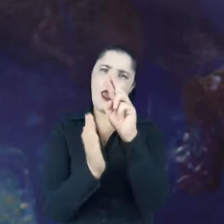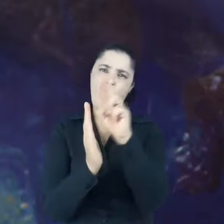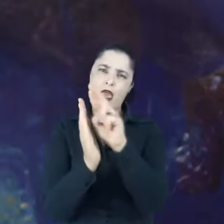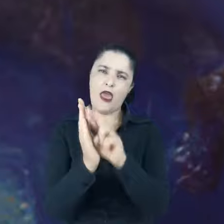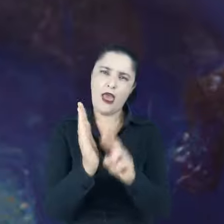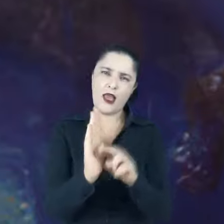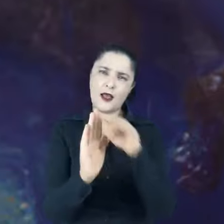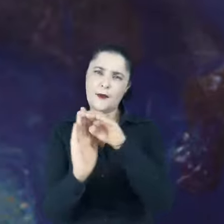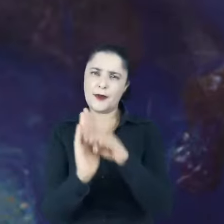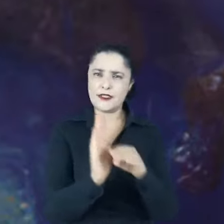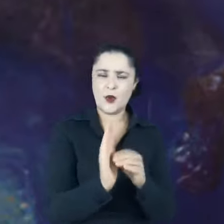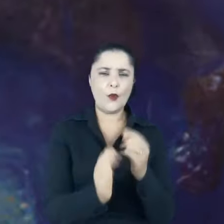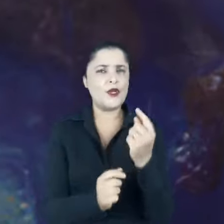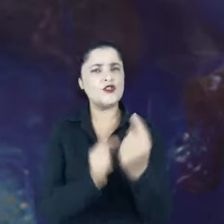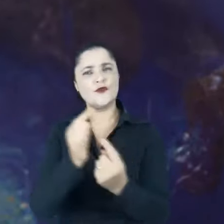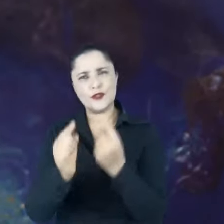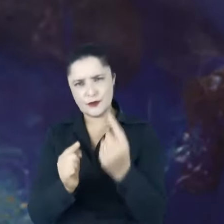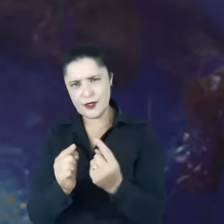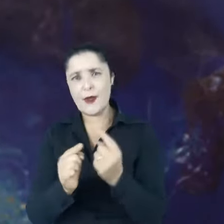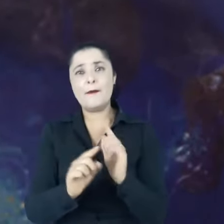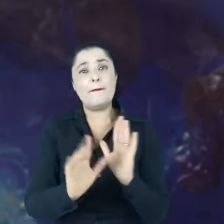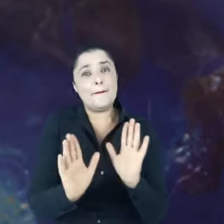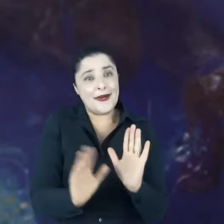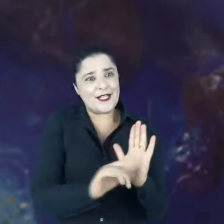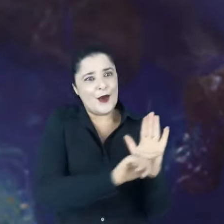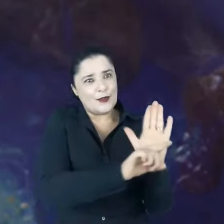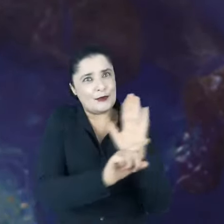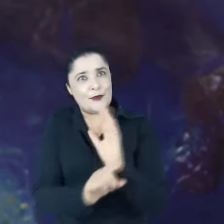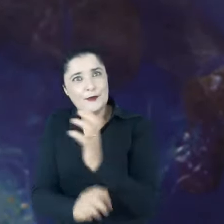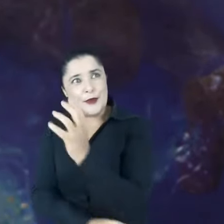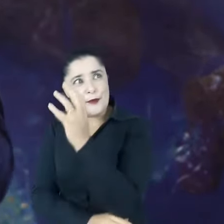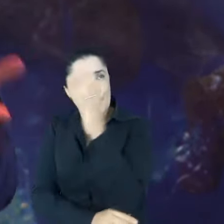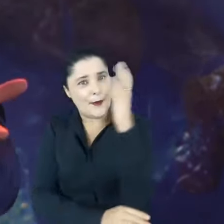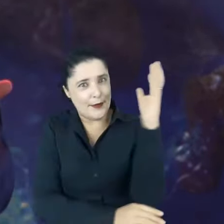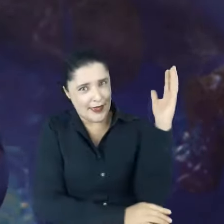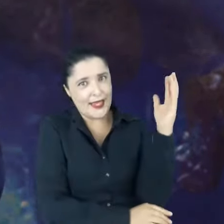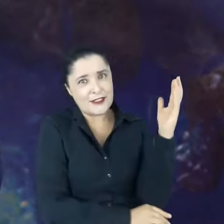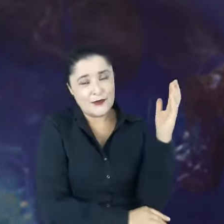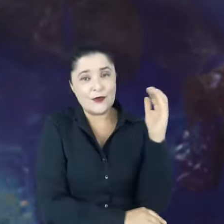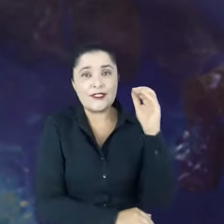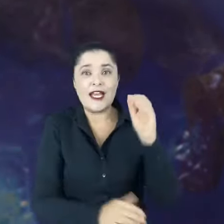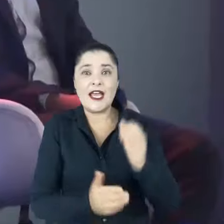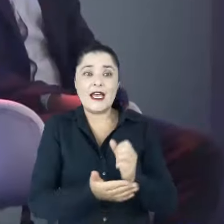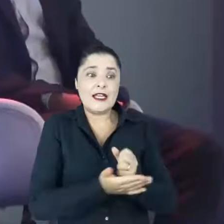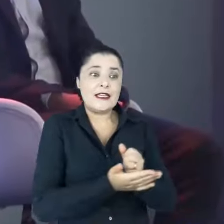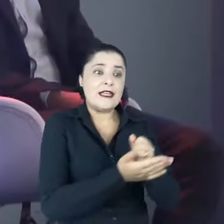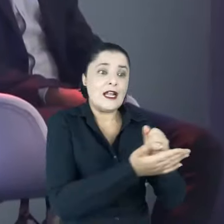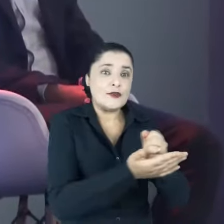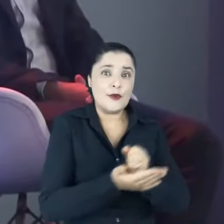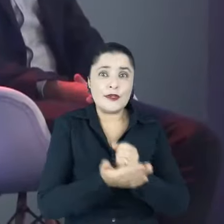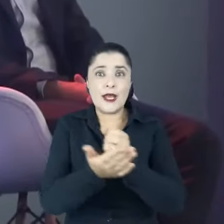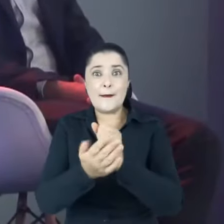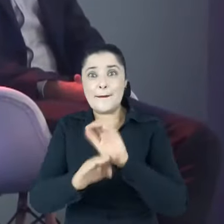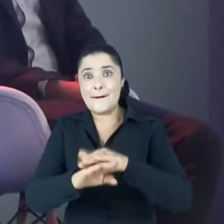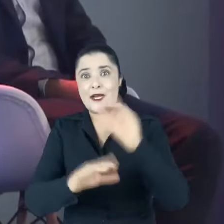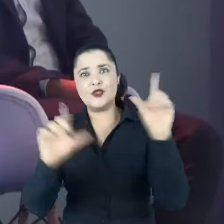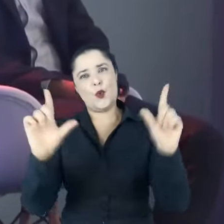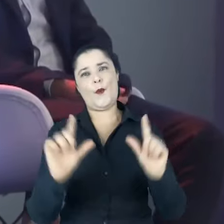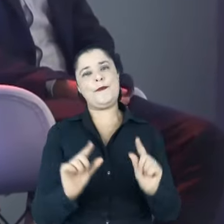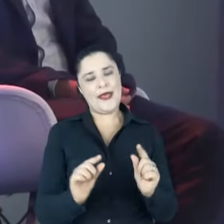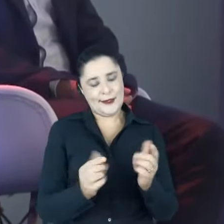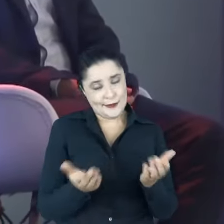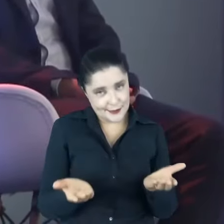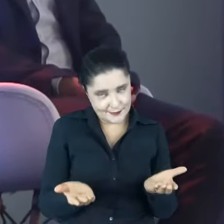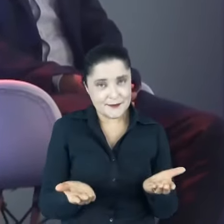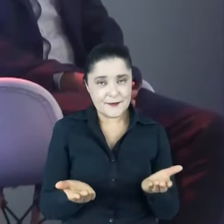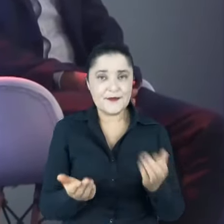grande contribuição para o meio ambiente você transportar mais com menos, né? Uhum. E isso já é uma